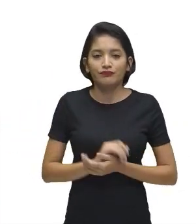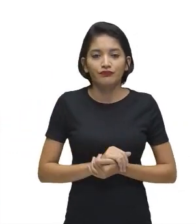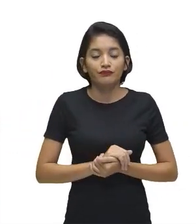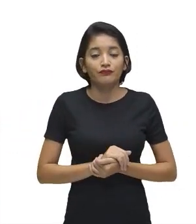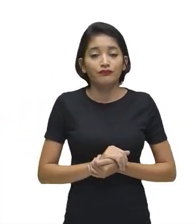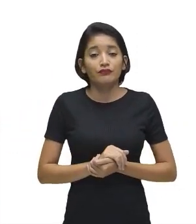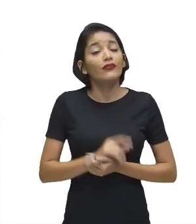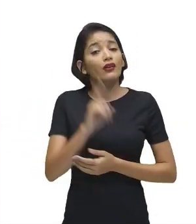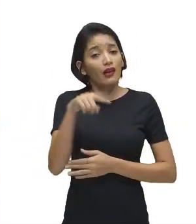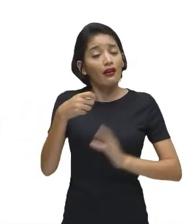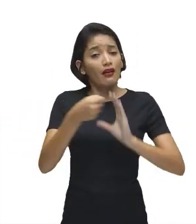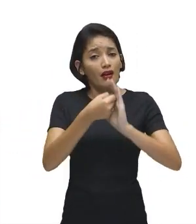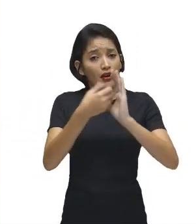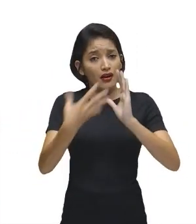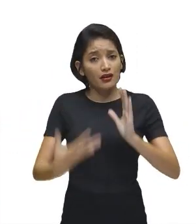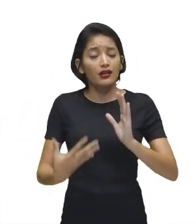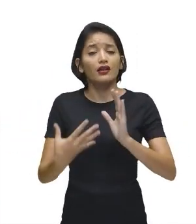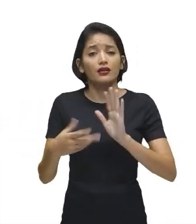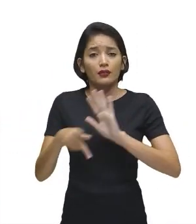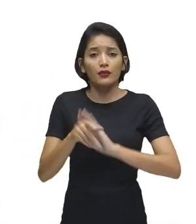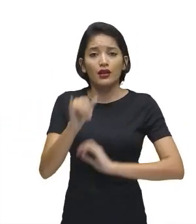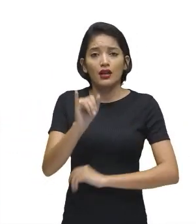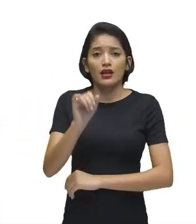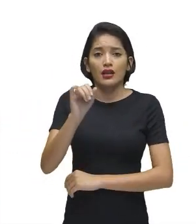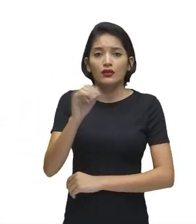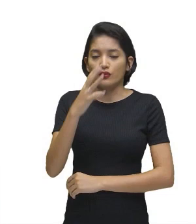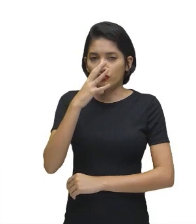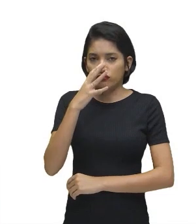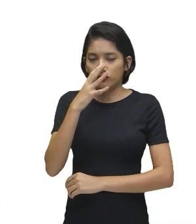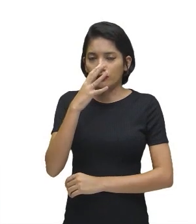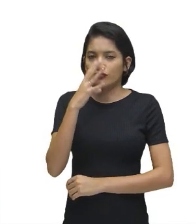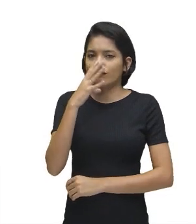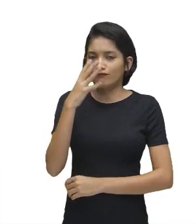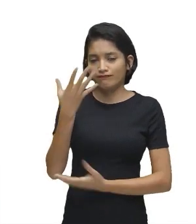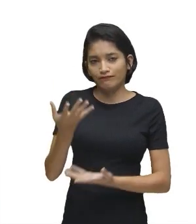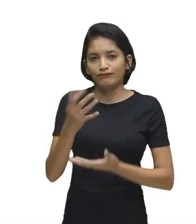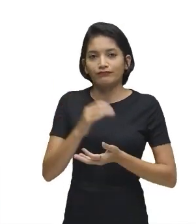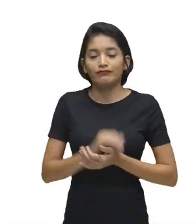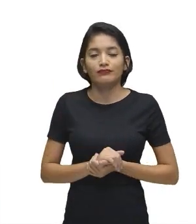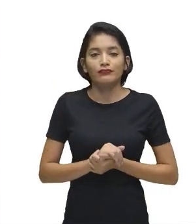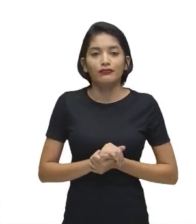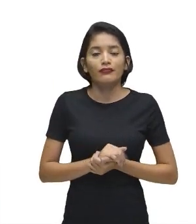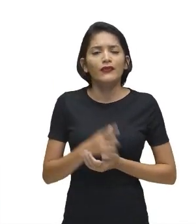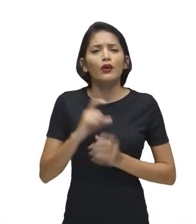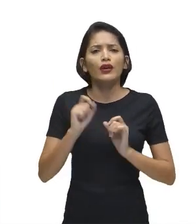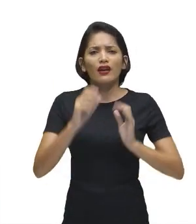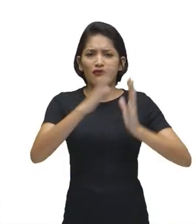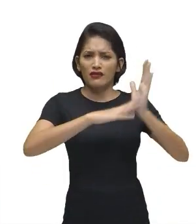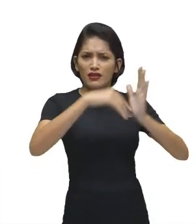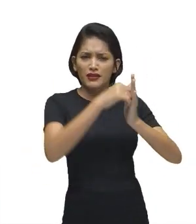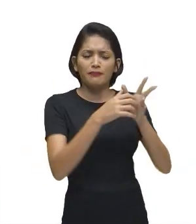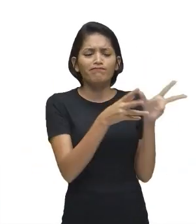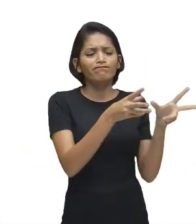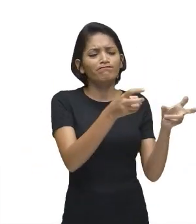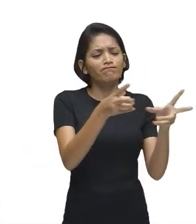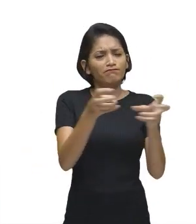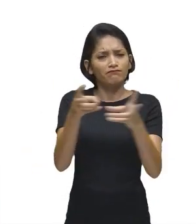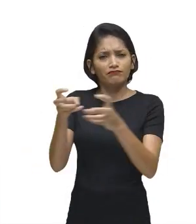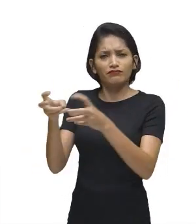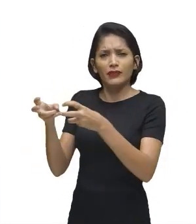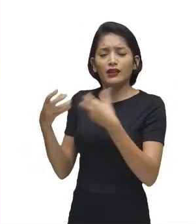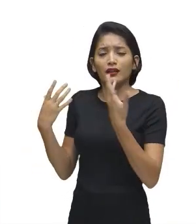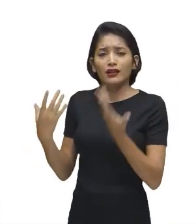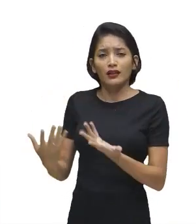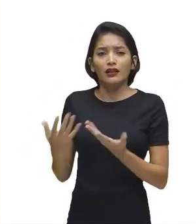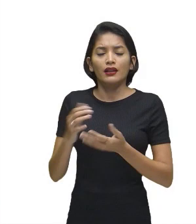era a característica do impressionismo. Então, geralmente, os artistas eles faziam uma pintura de observação. Então, eles